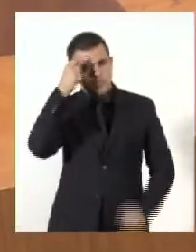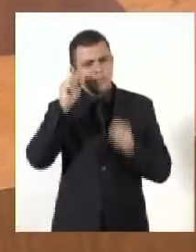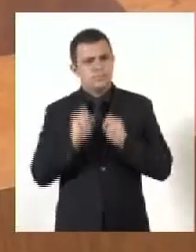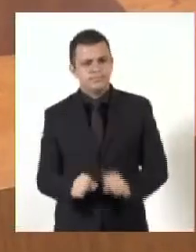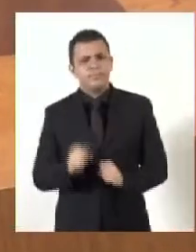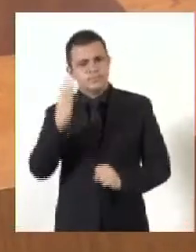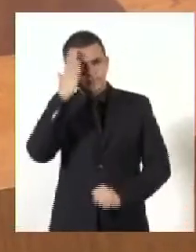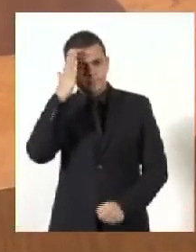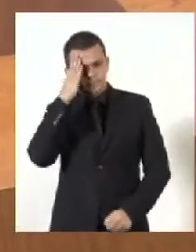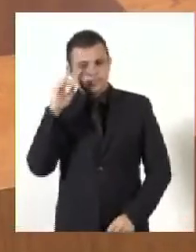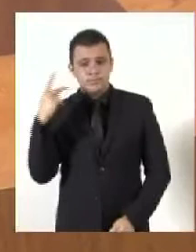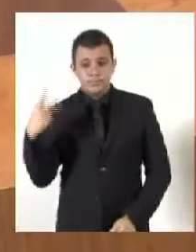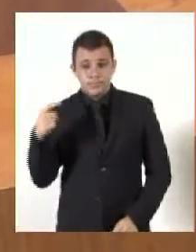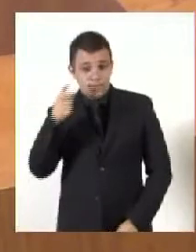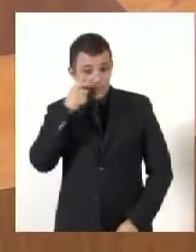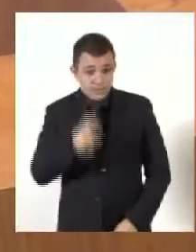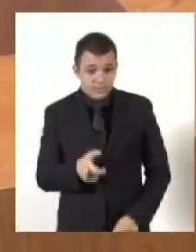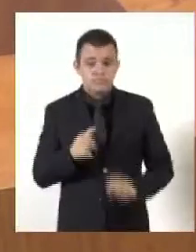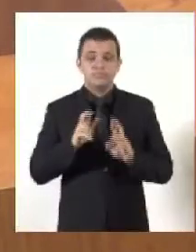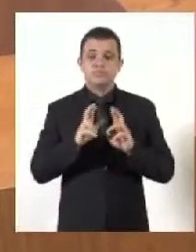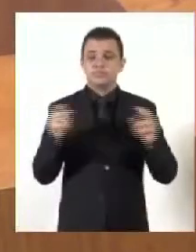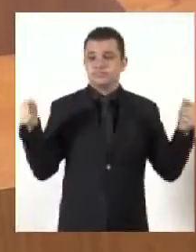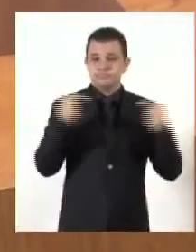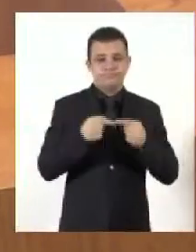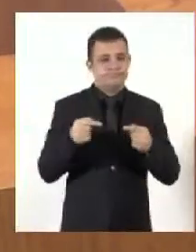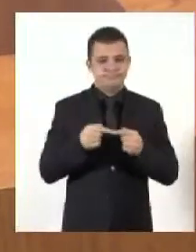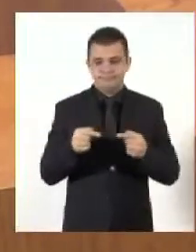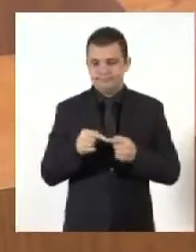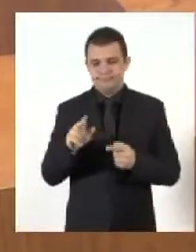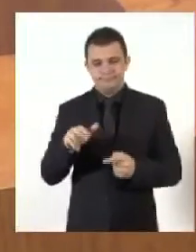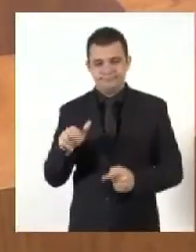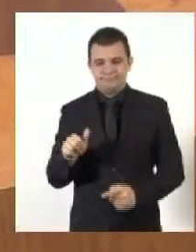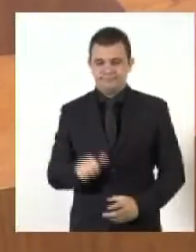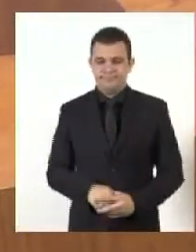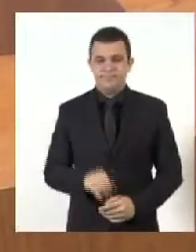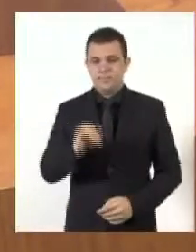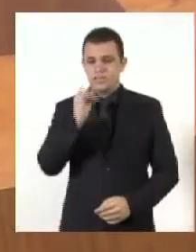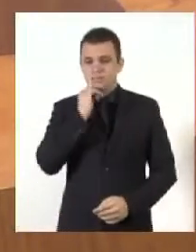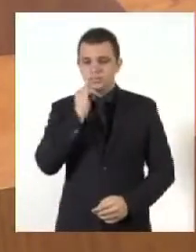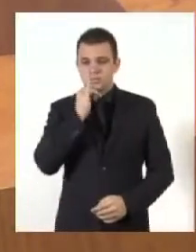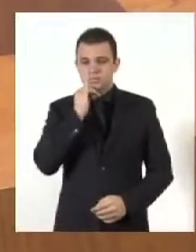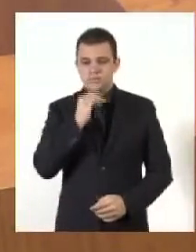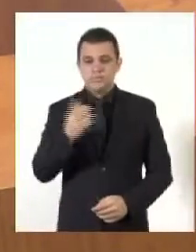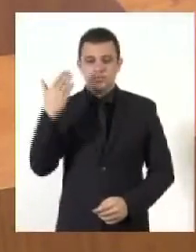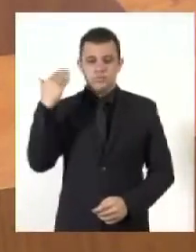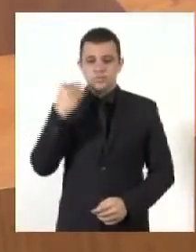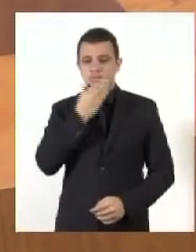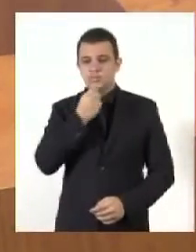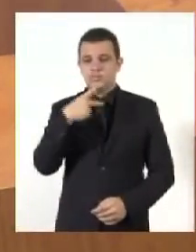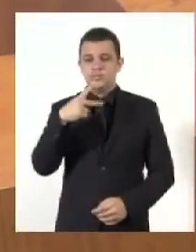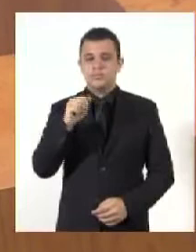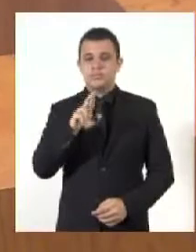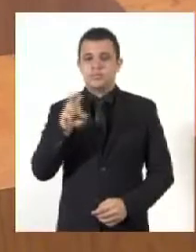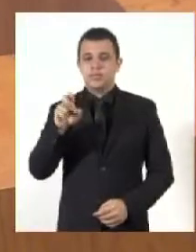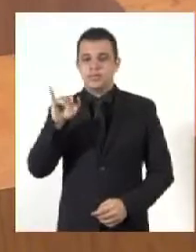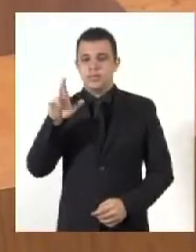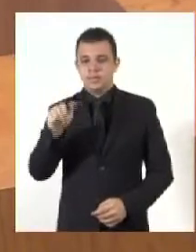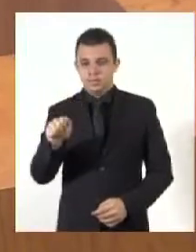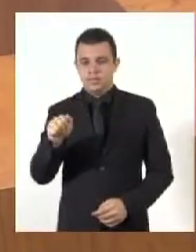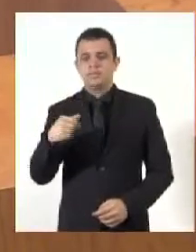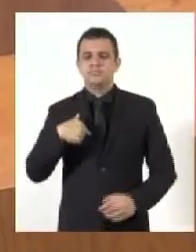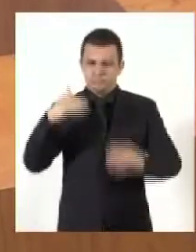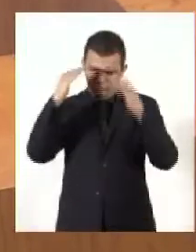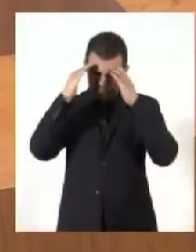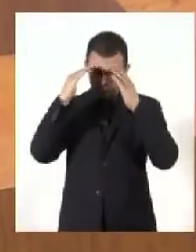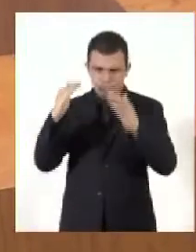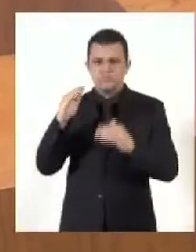coincidentes. Um dos melhores e mais transparentes exemplos do que falo foi a afirmação de Carlos Alberto Parreira, a quem respeito muito como